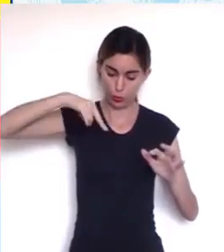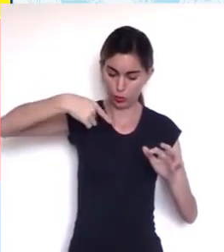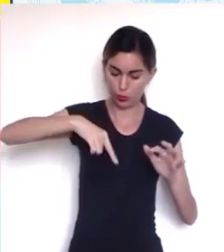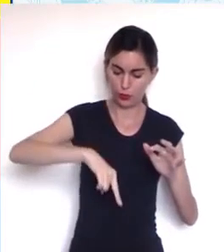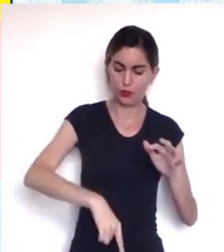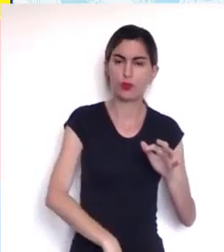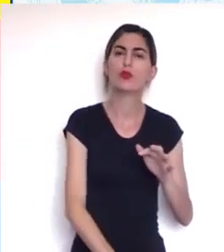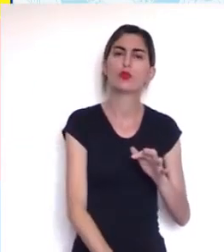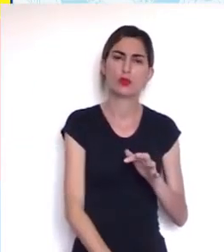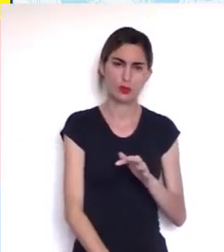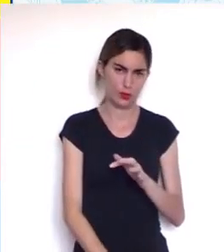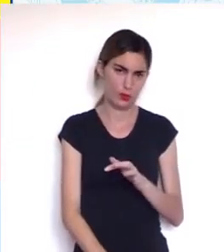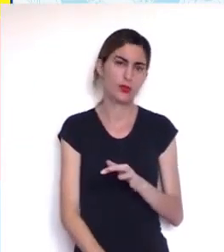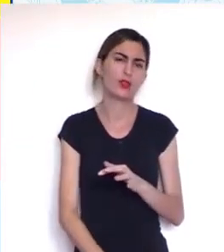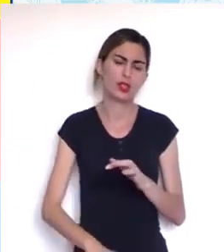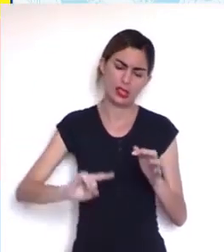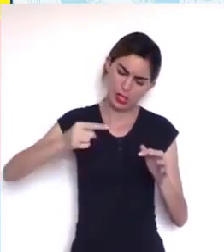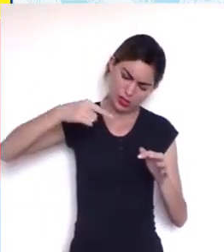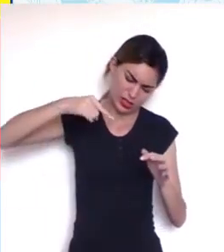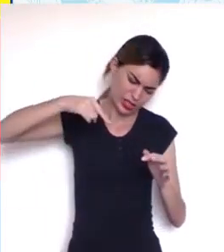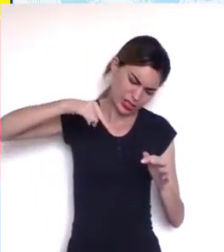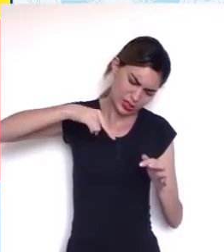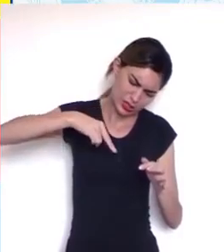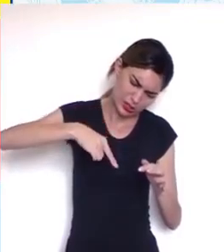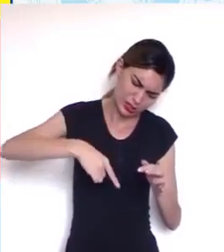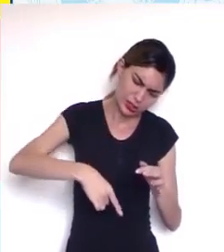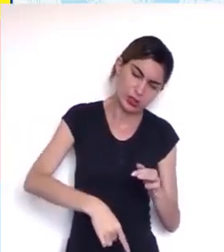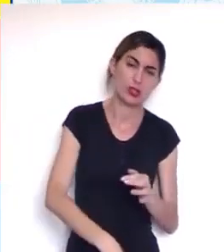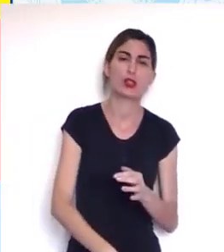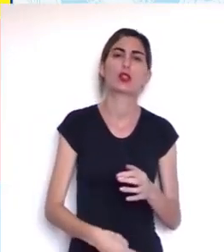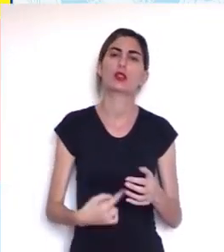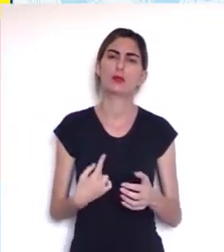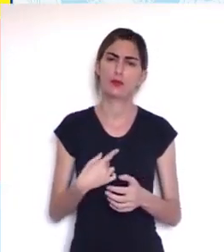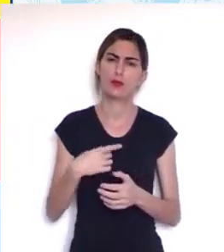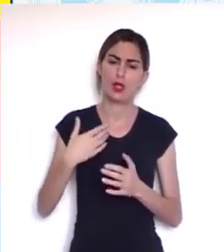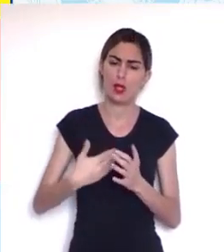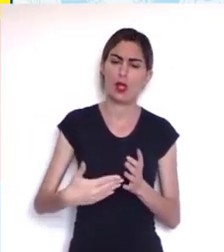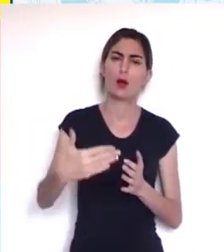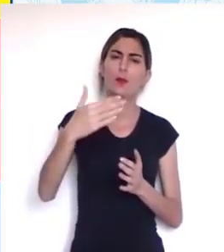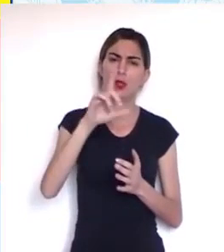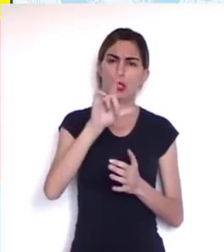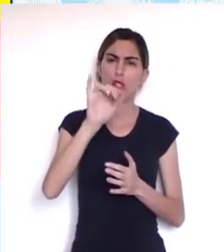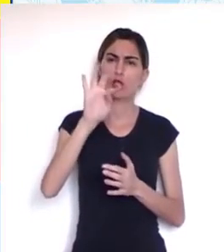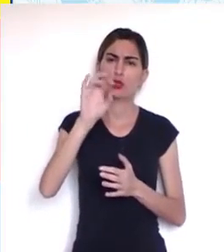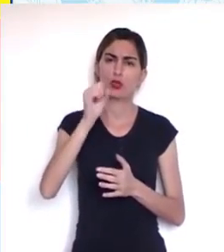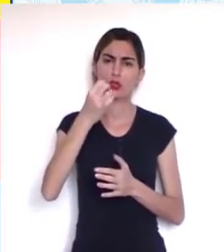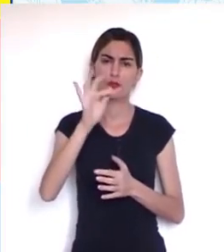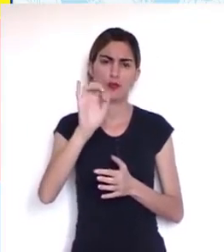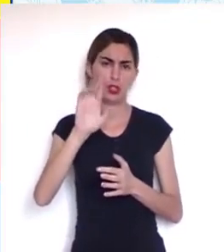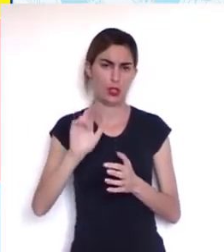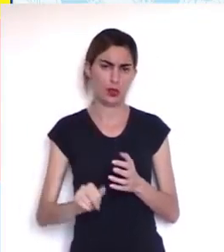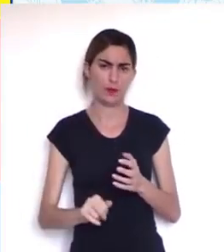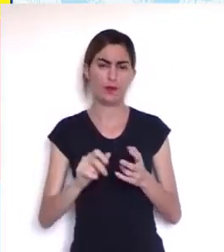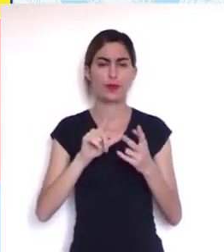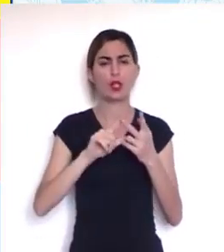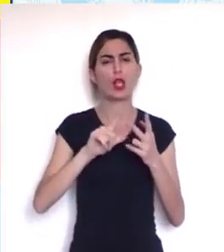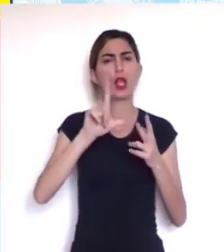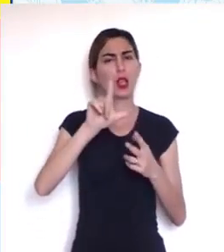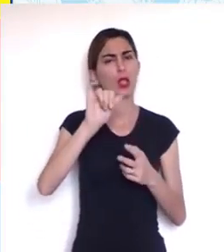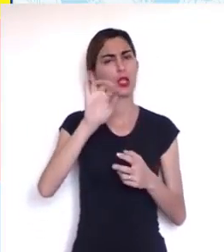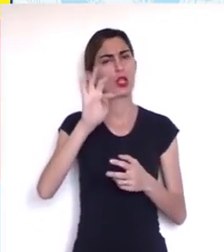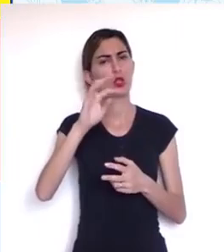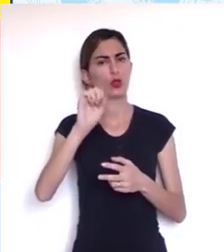falando de profundidade, a gente vai descendo, descendo, descendo, descendo, descendo. Isso a partir da litosfera. Quando se